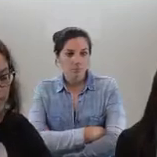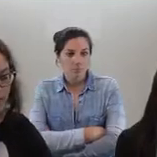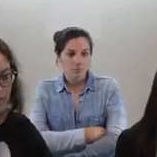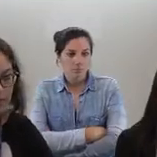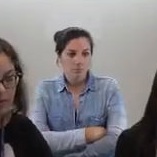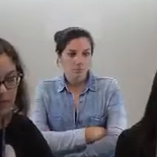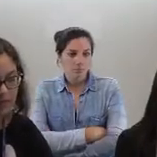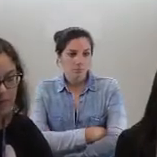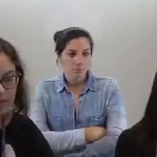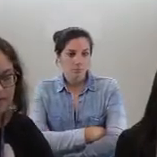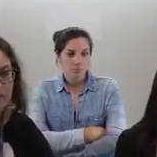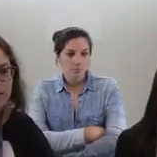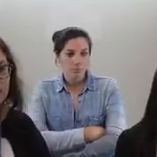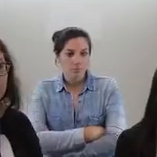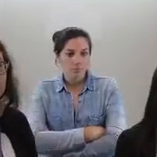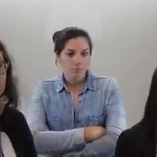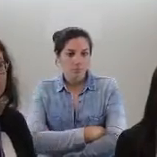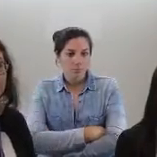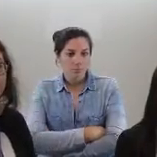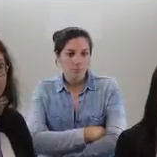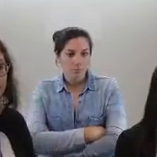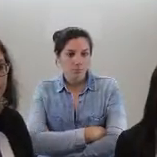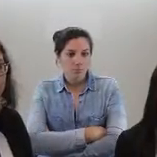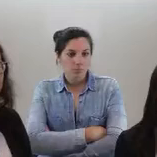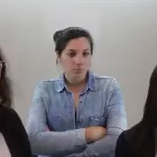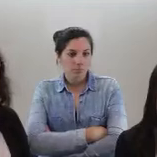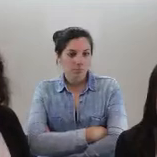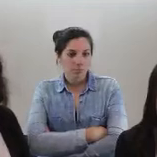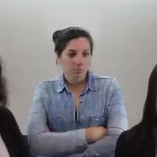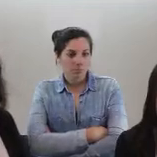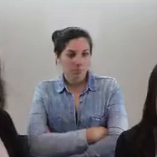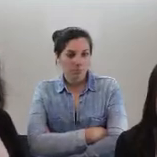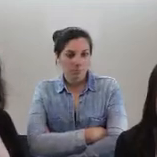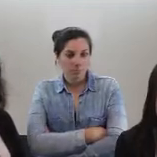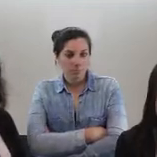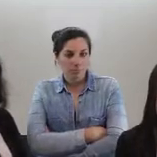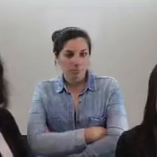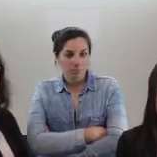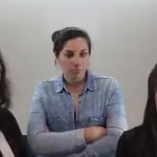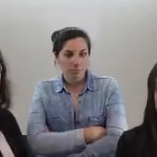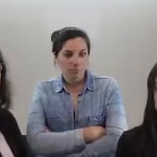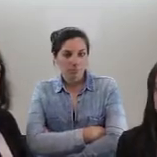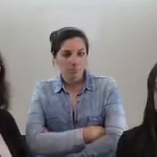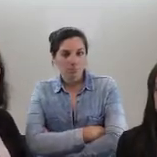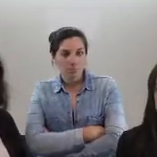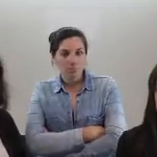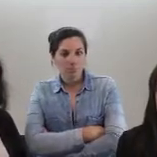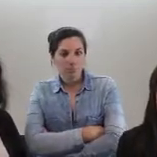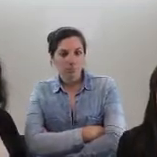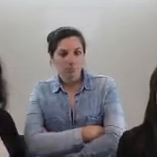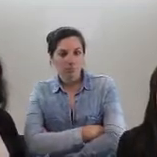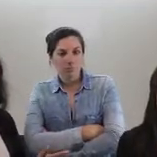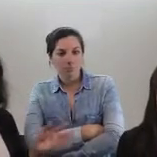vocês vão ter só uma ideia da diferença de busca. Ó, Já dá em uma-